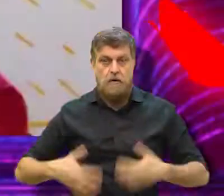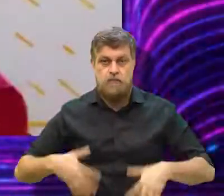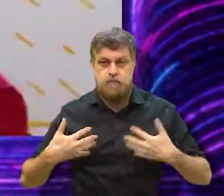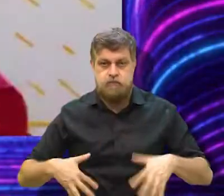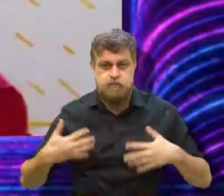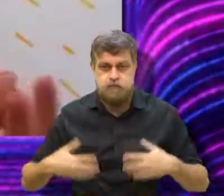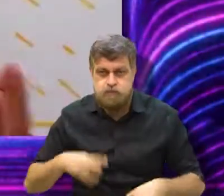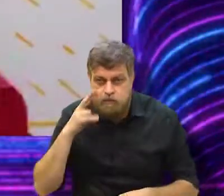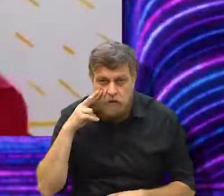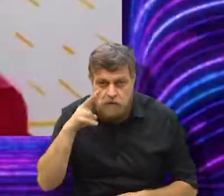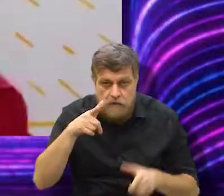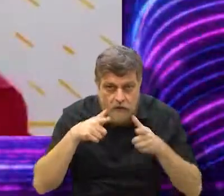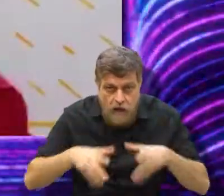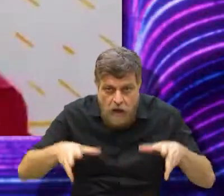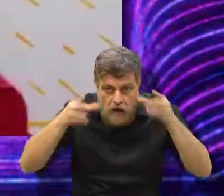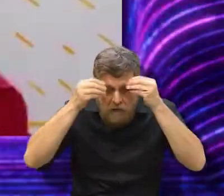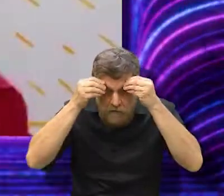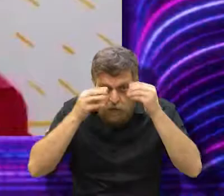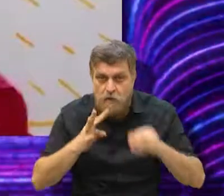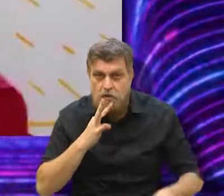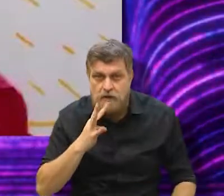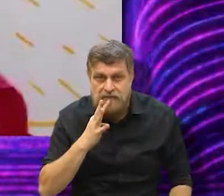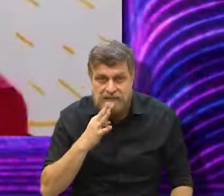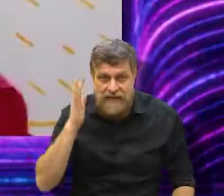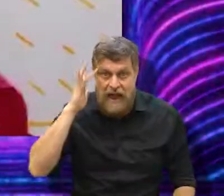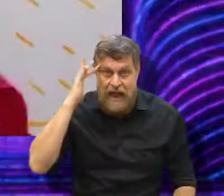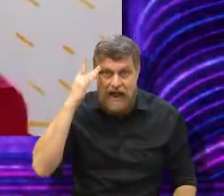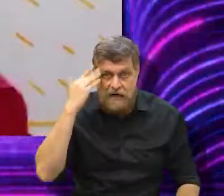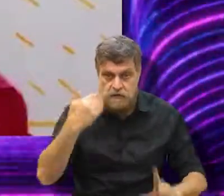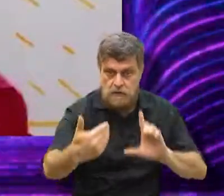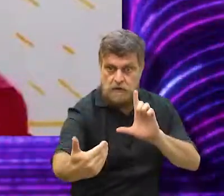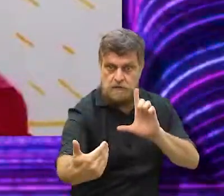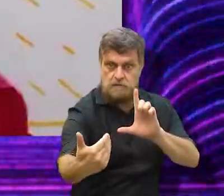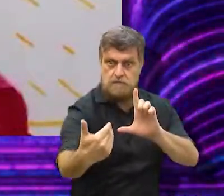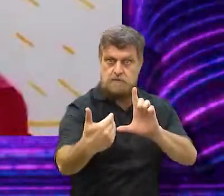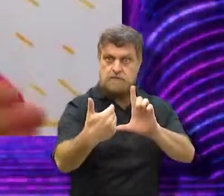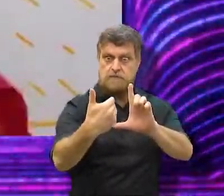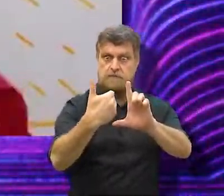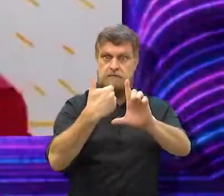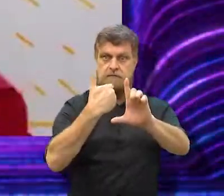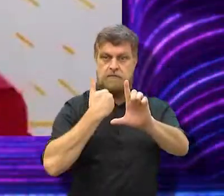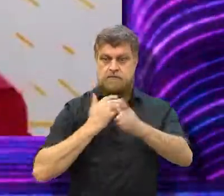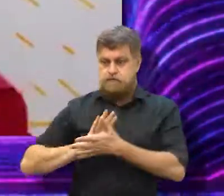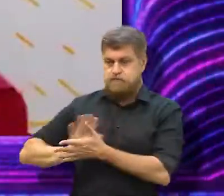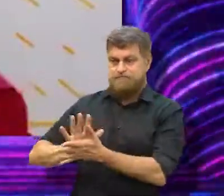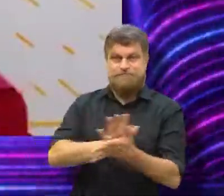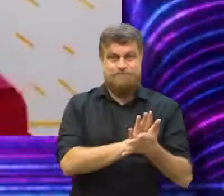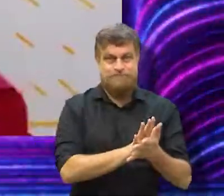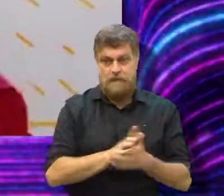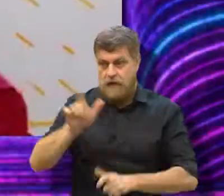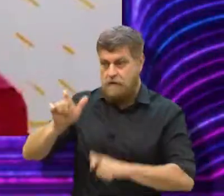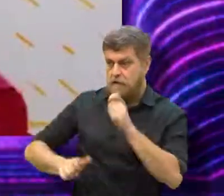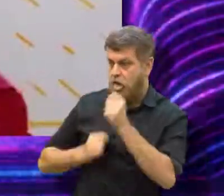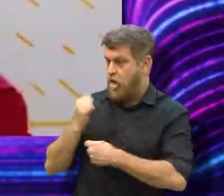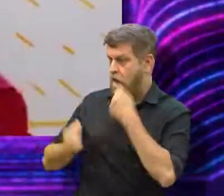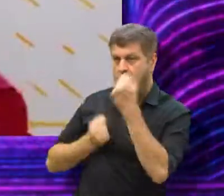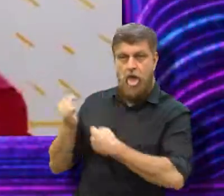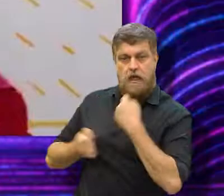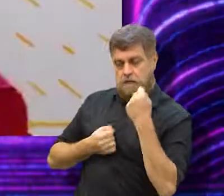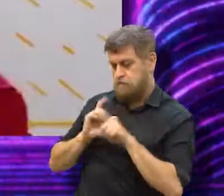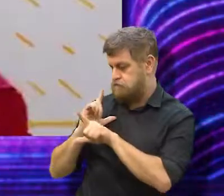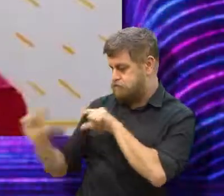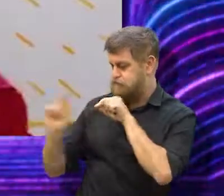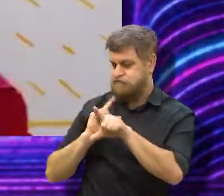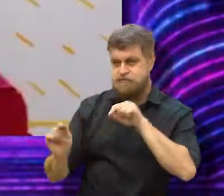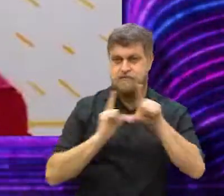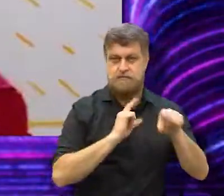óbvio, com essa linguagem, achou que o trem ia vazar a tela e atropelá-los. E eles iam, tanto que depois eles